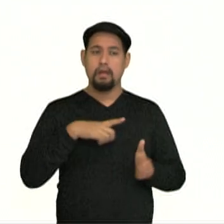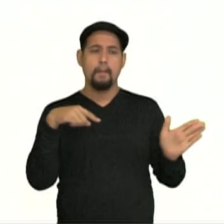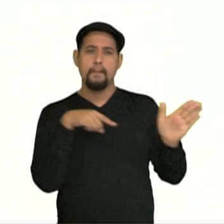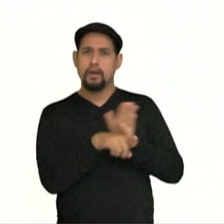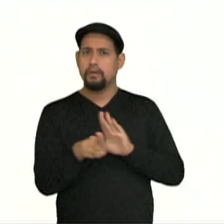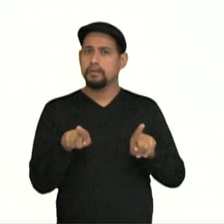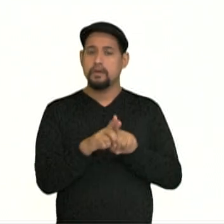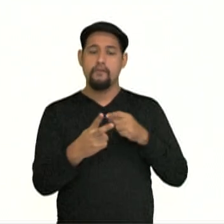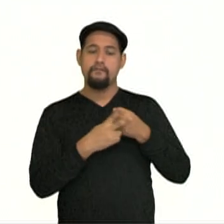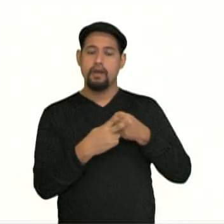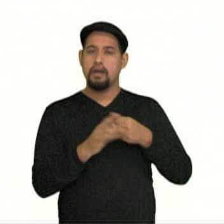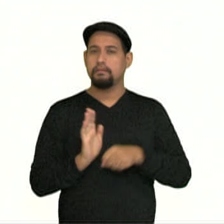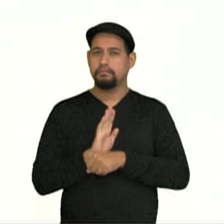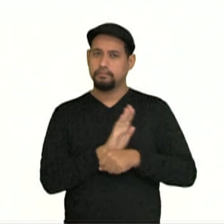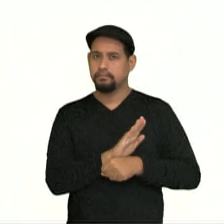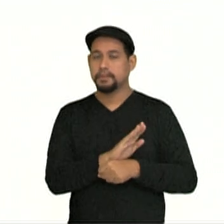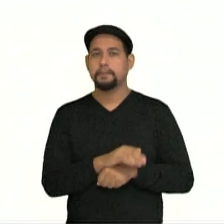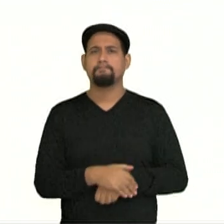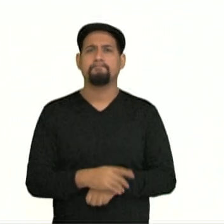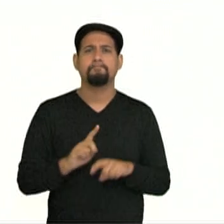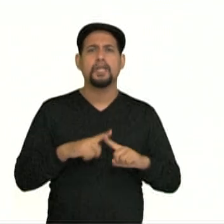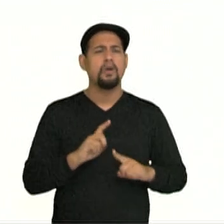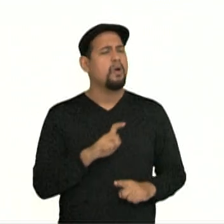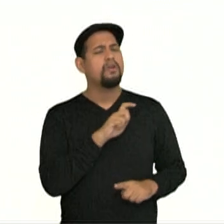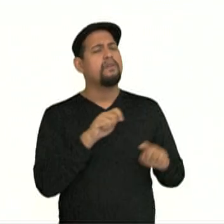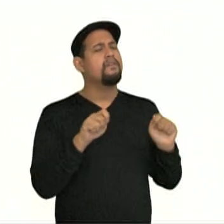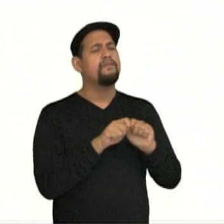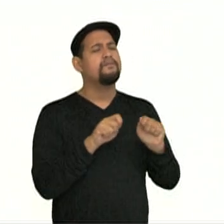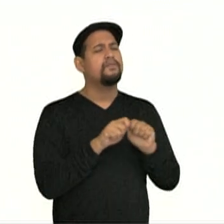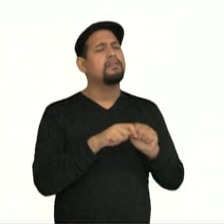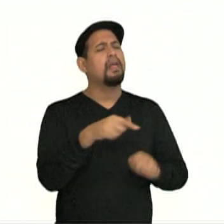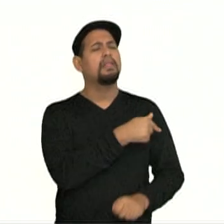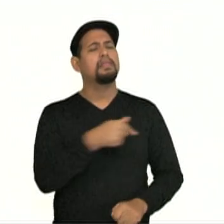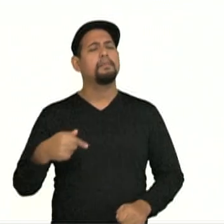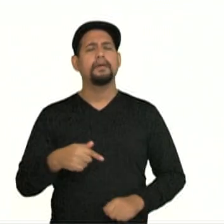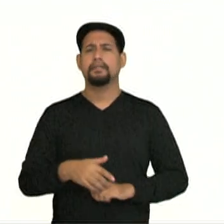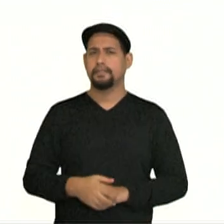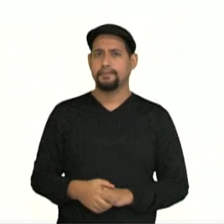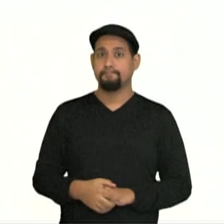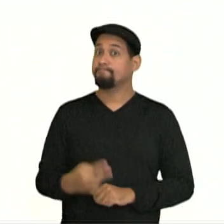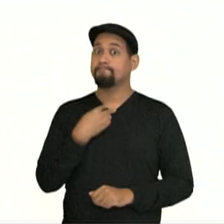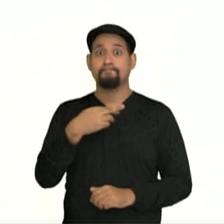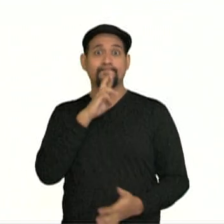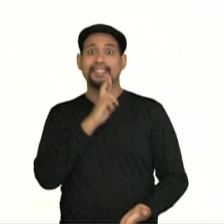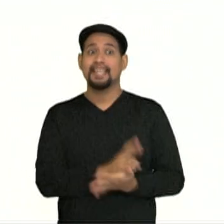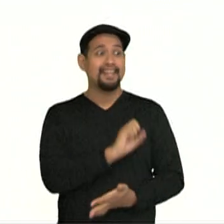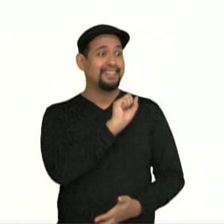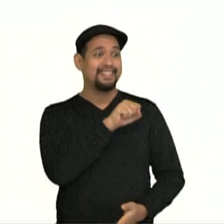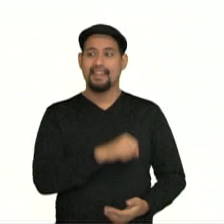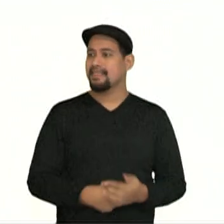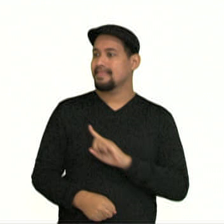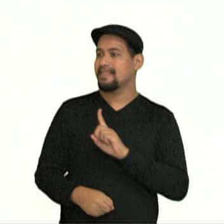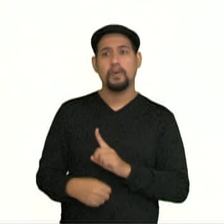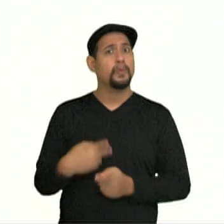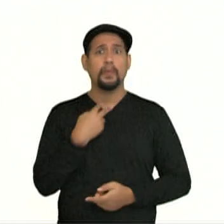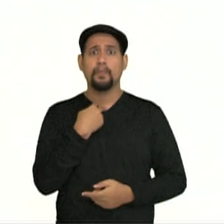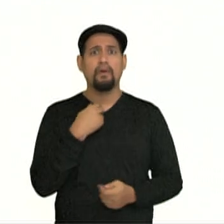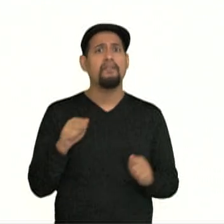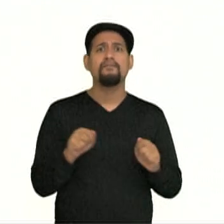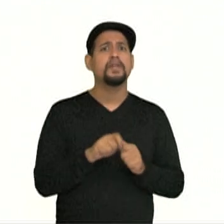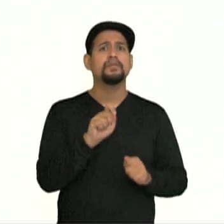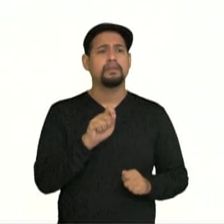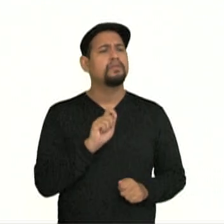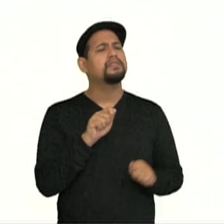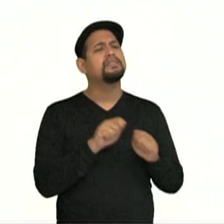word e o verbo auxiliar. Então, what do you do on weekends? Aqui eu não posso responder com sim ou não. O que você